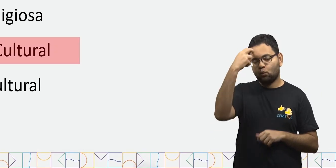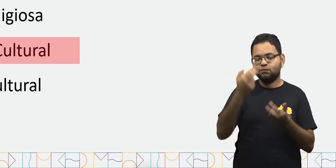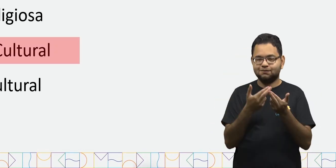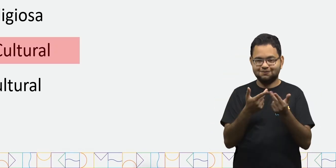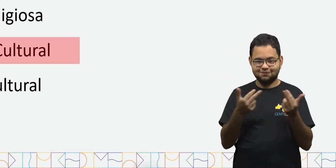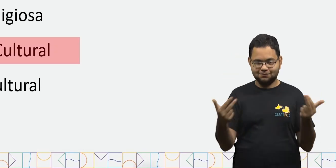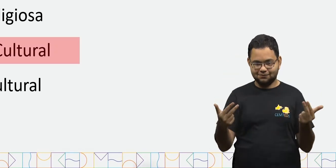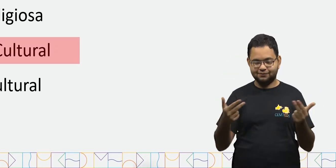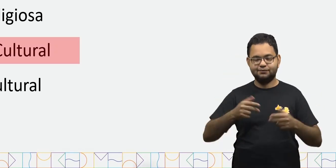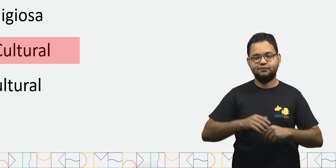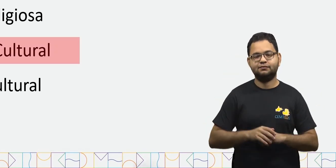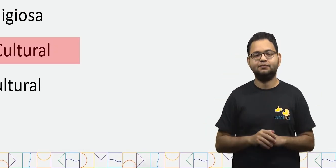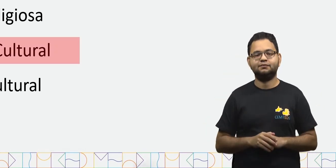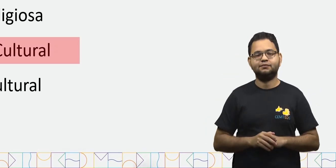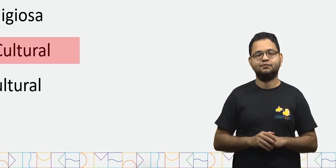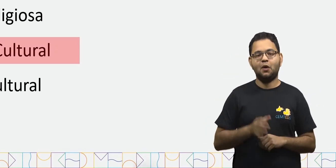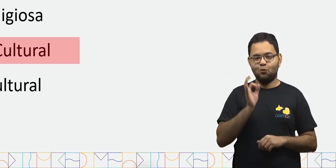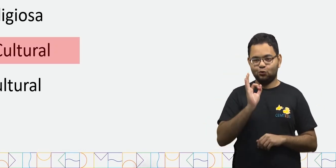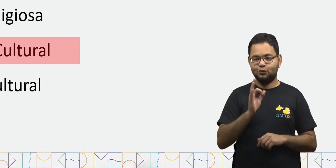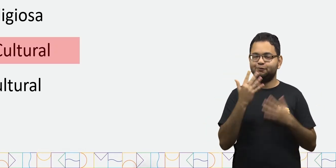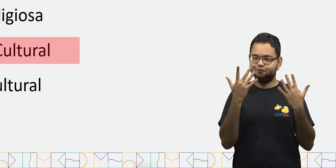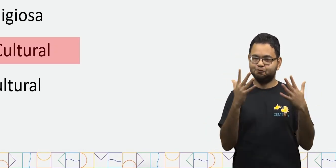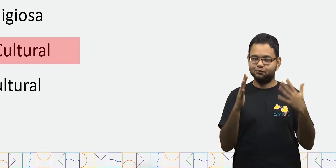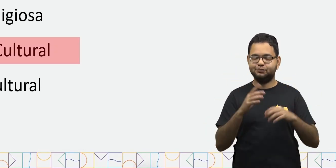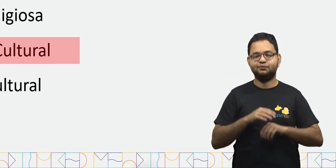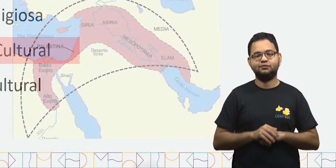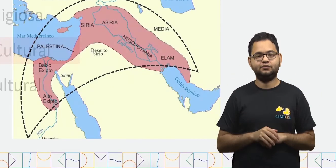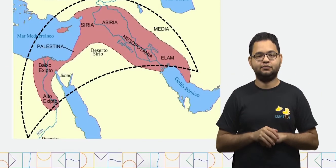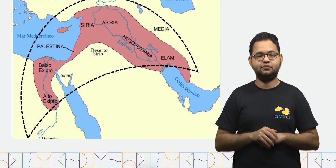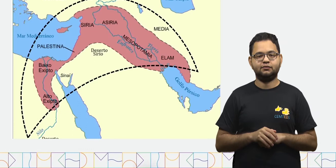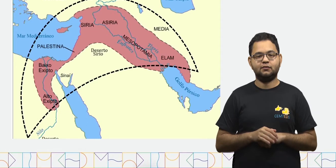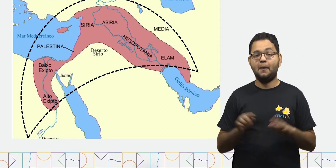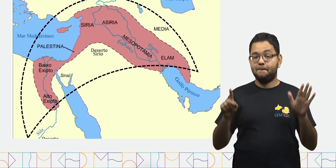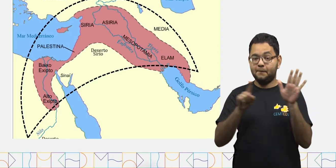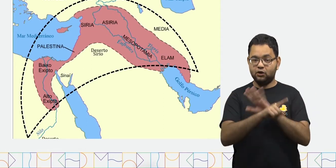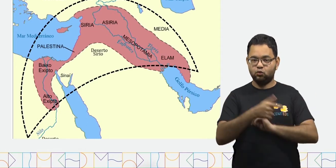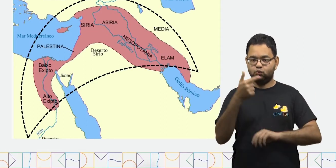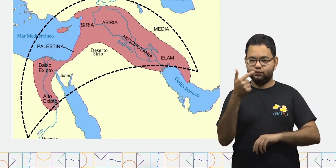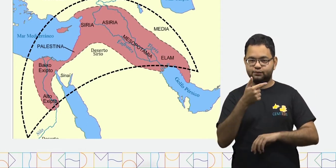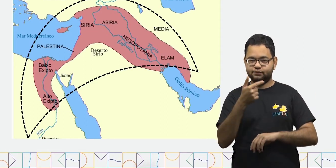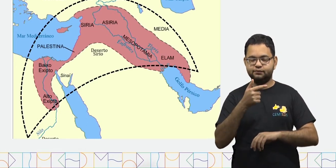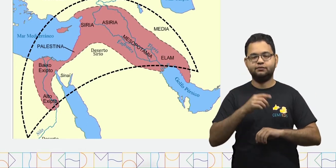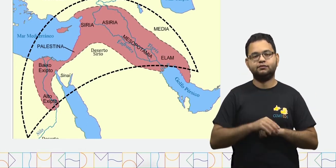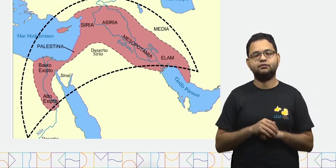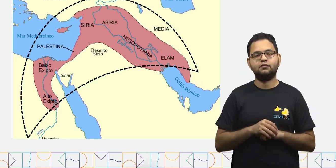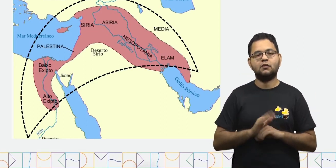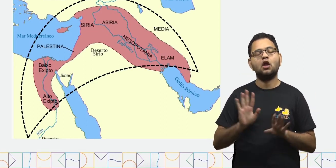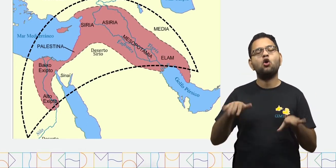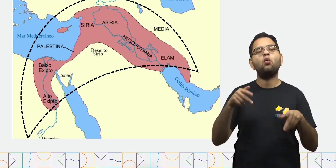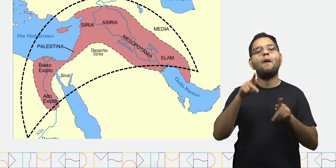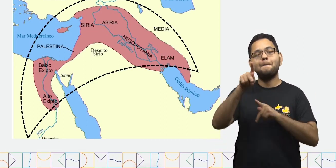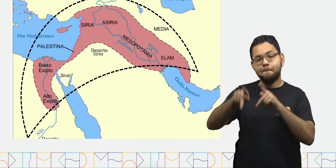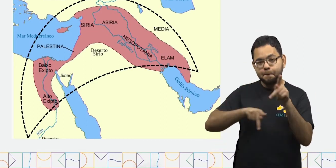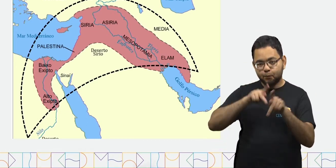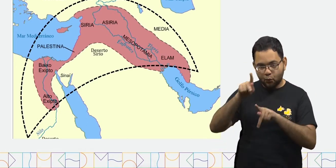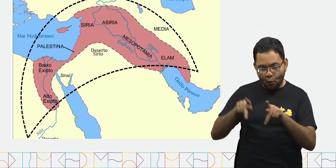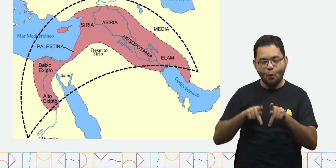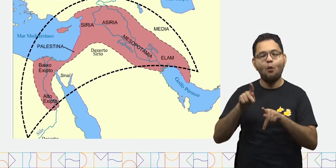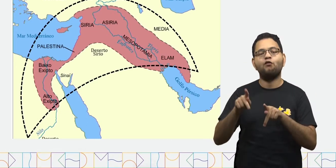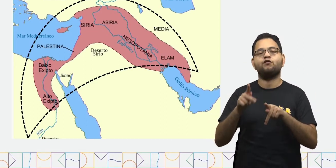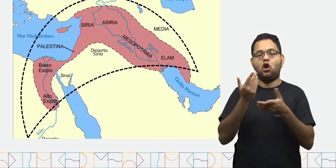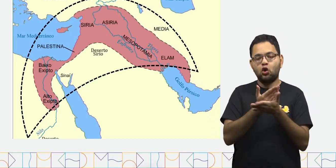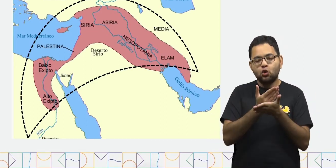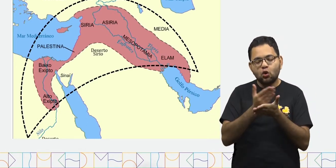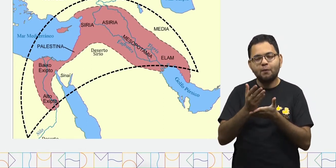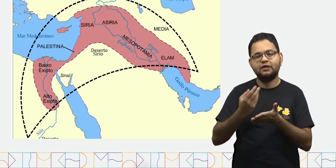B, diversidade cultural. Muito bem, se você acertou. Vamos à atividade 2. Qual civilização, berço